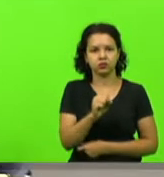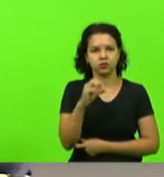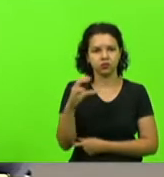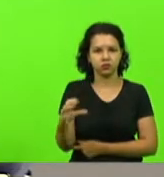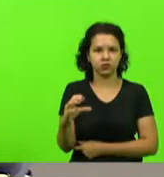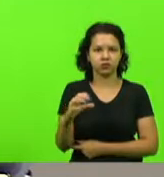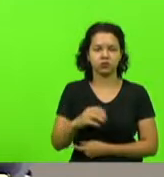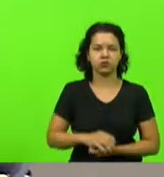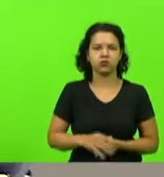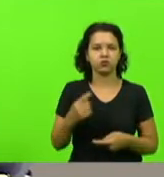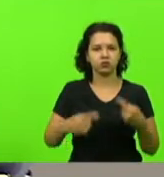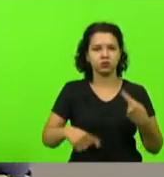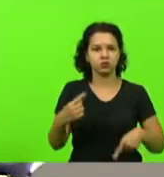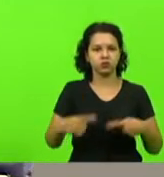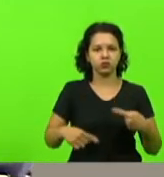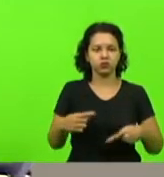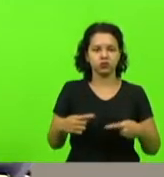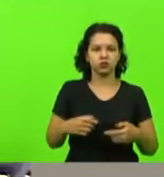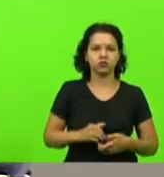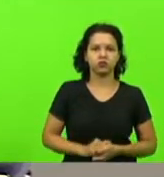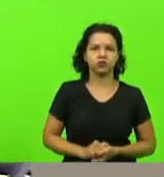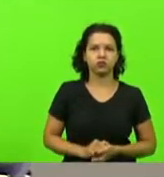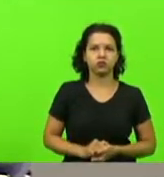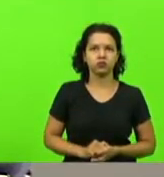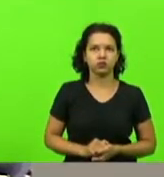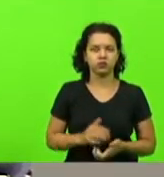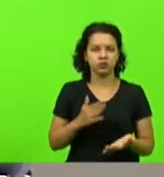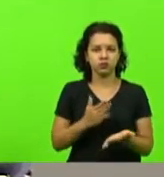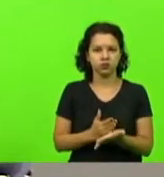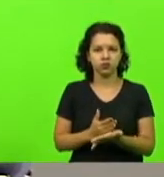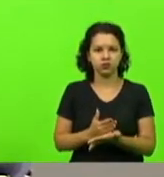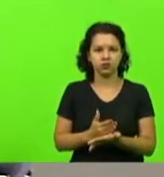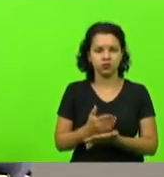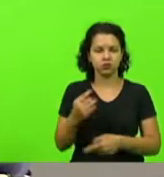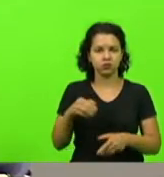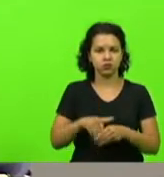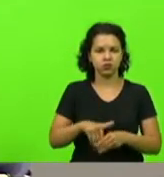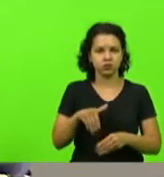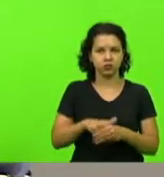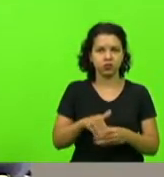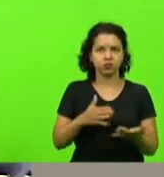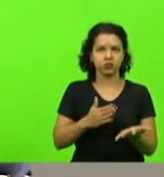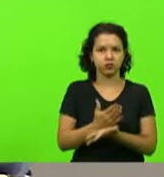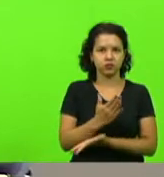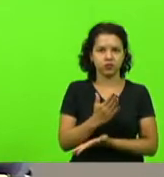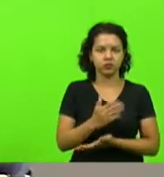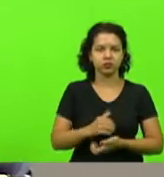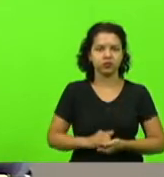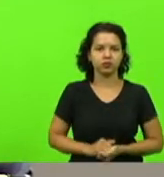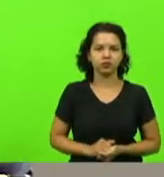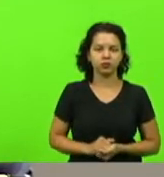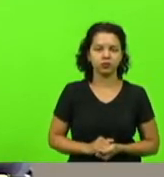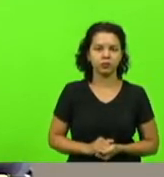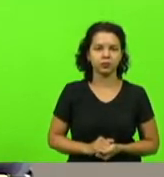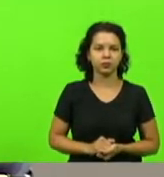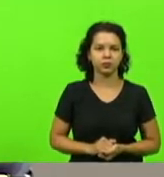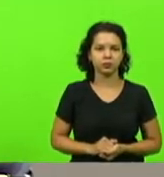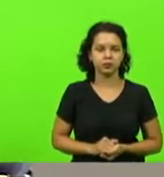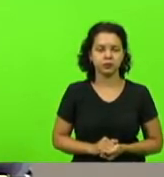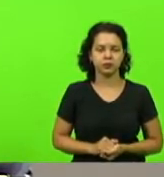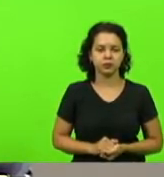Em discussão, não havendo quem queira discutir, em votação, aprovada.